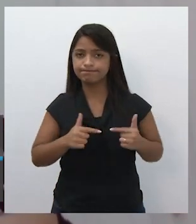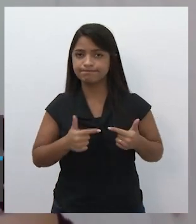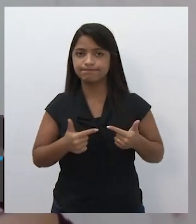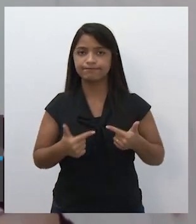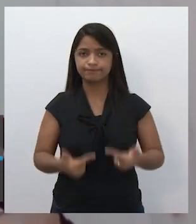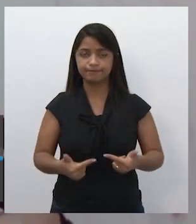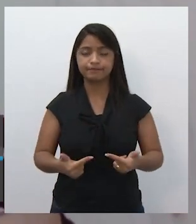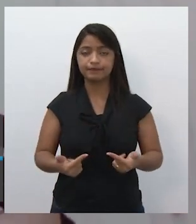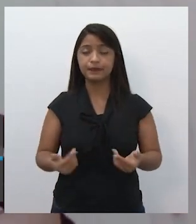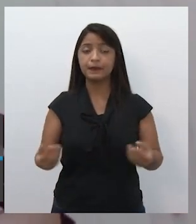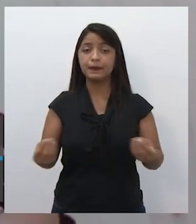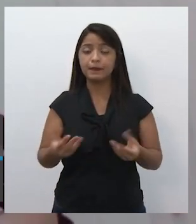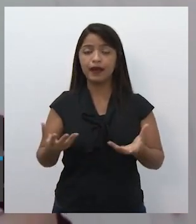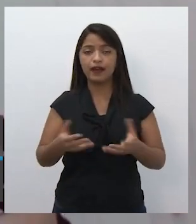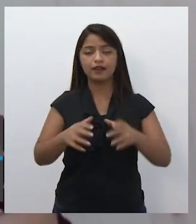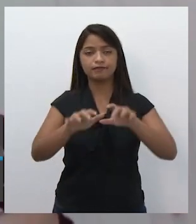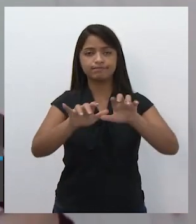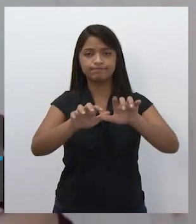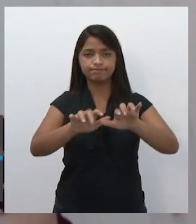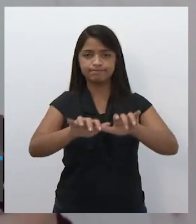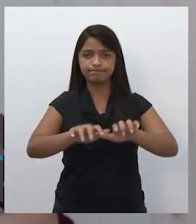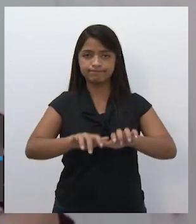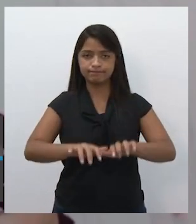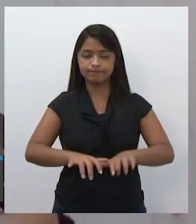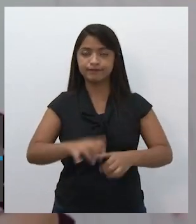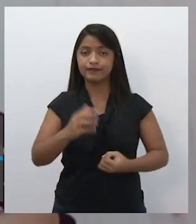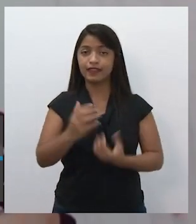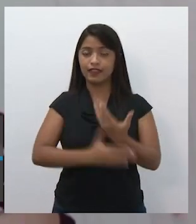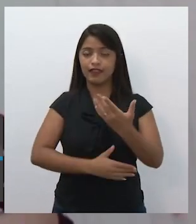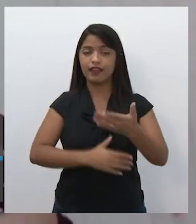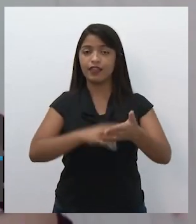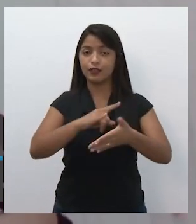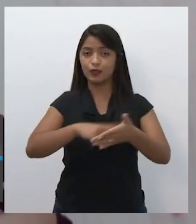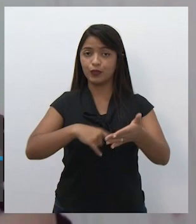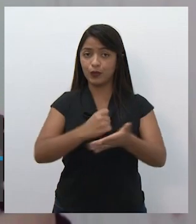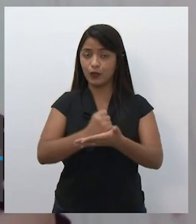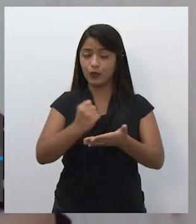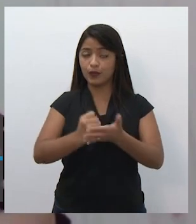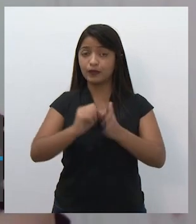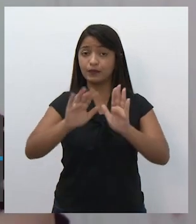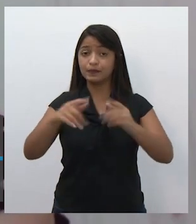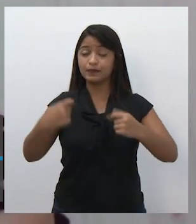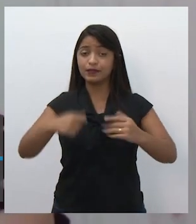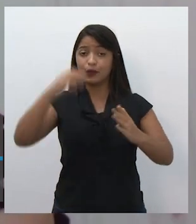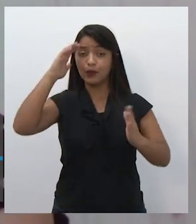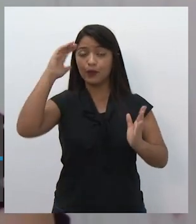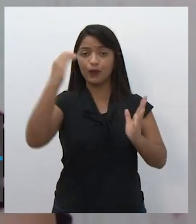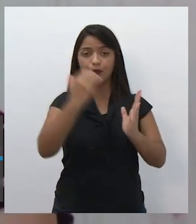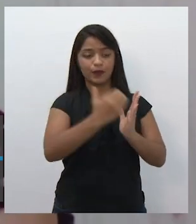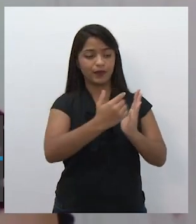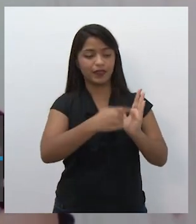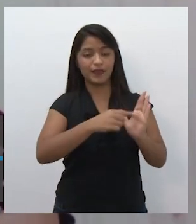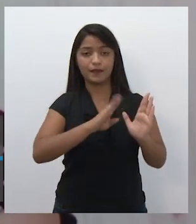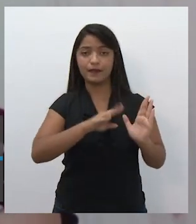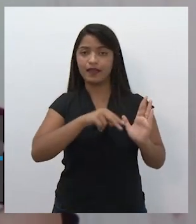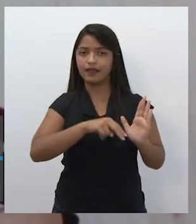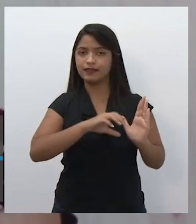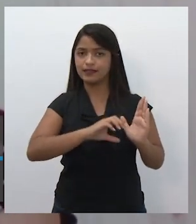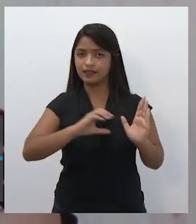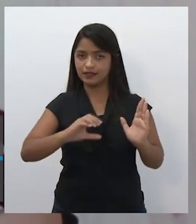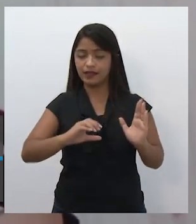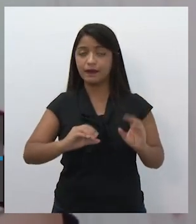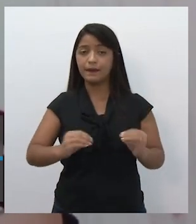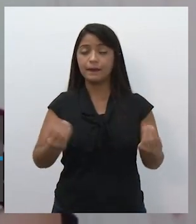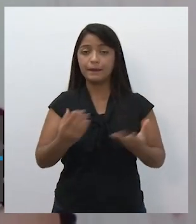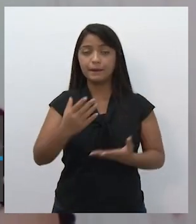para escrita desse documento à luz da Base Nacional Comum Curricular, para unificar a educação básica